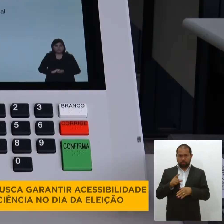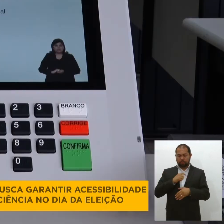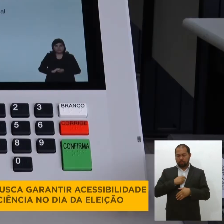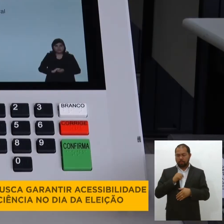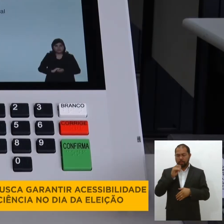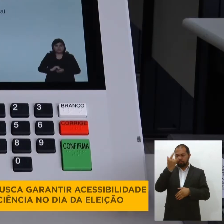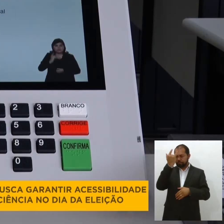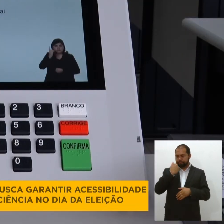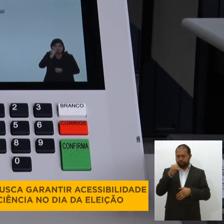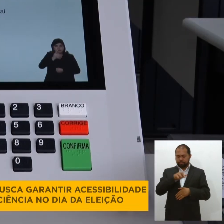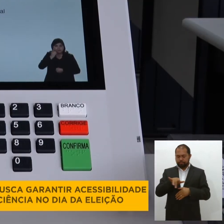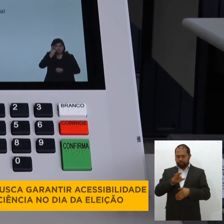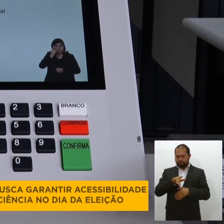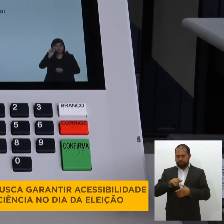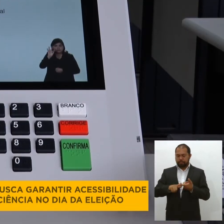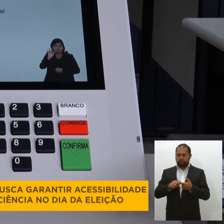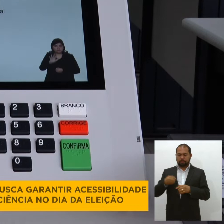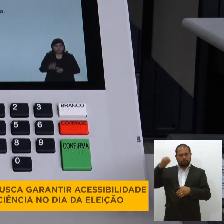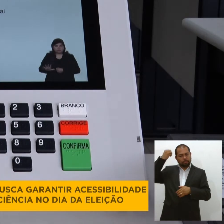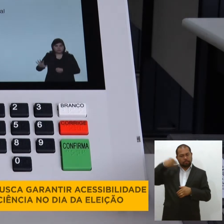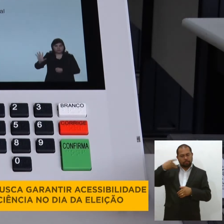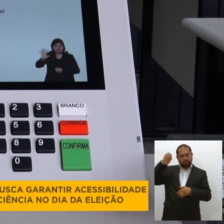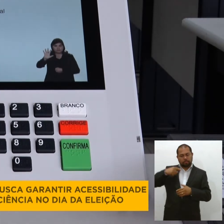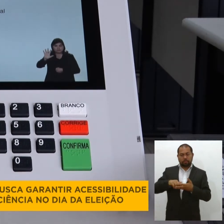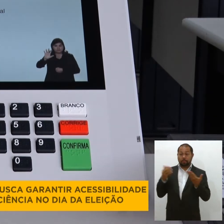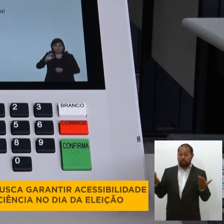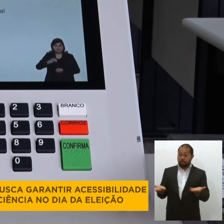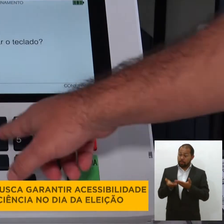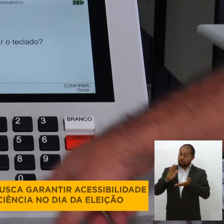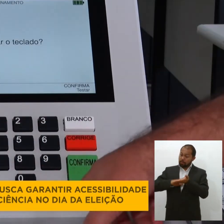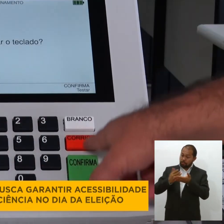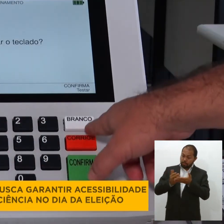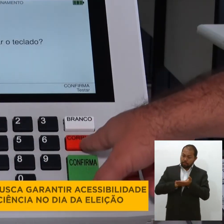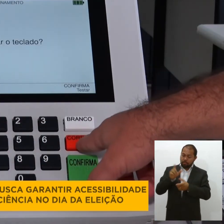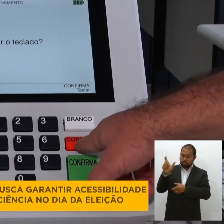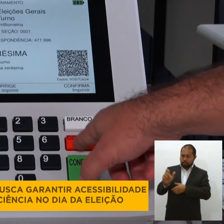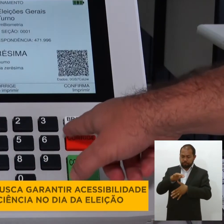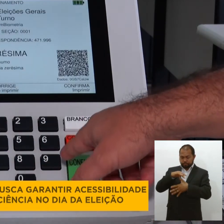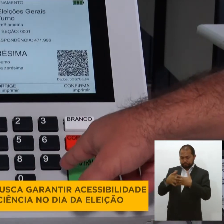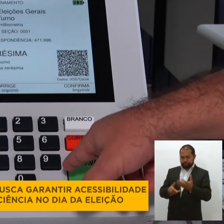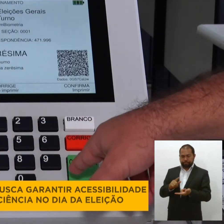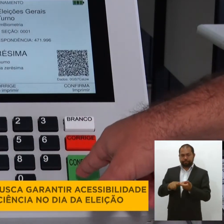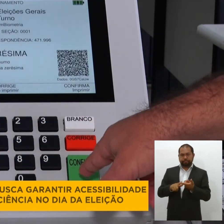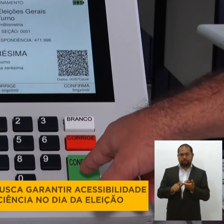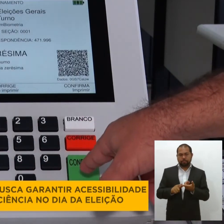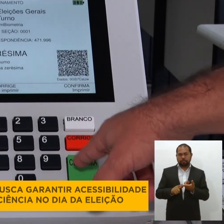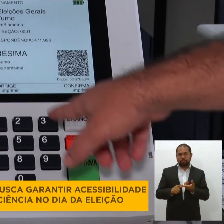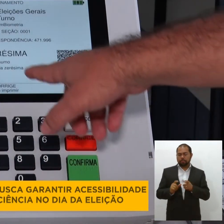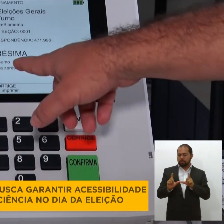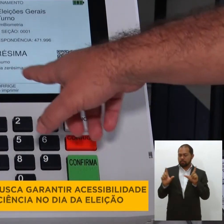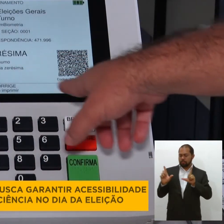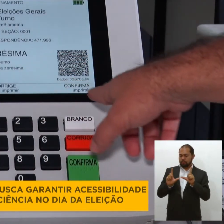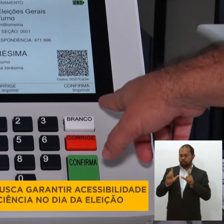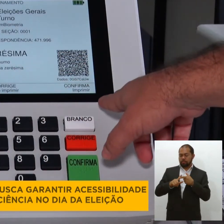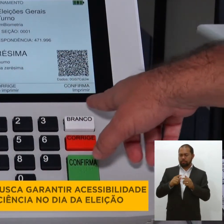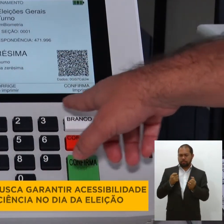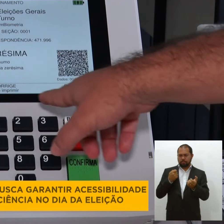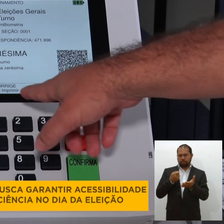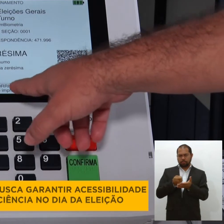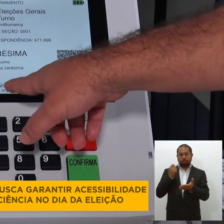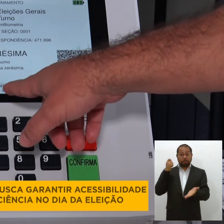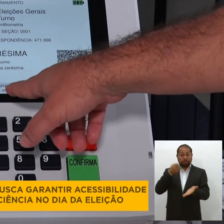teclados, audiodescrição e agora intérprete de Libras na tela. Tudo para garantir um dos principais direitos do